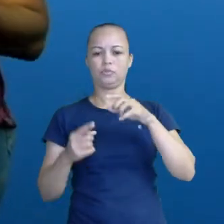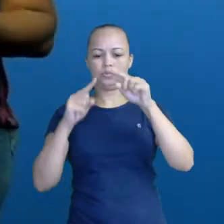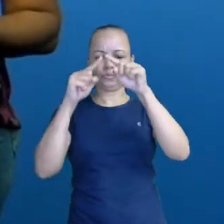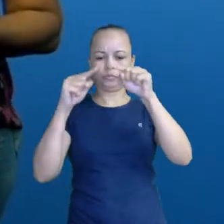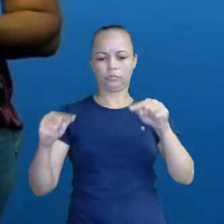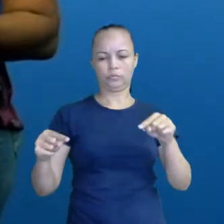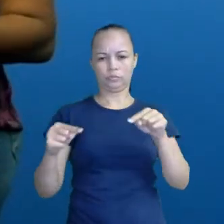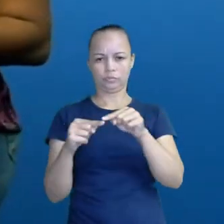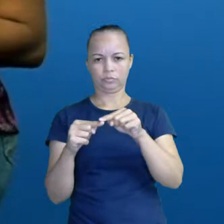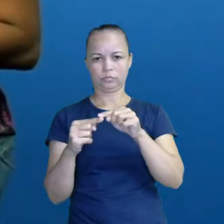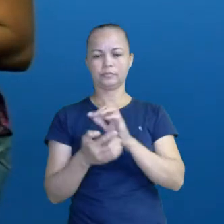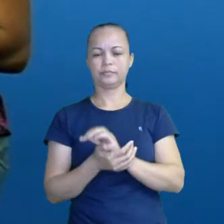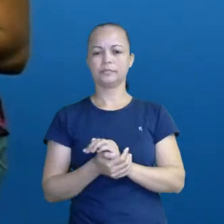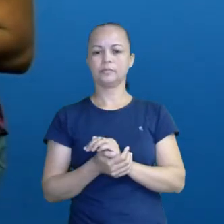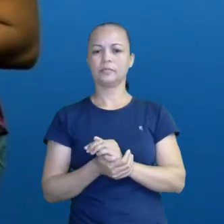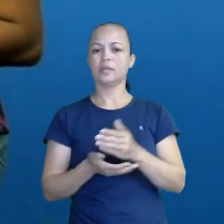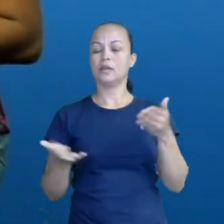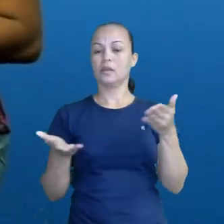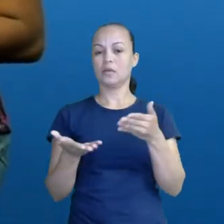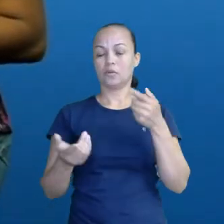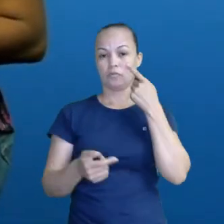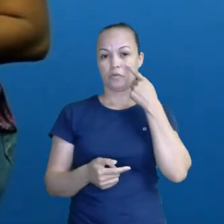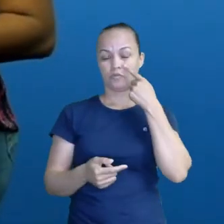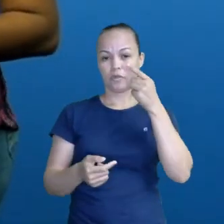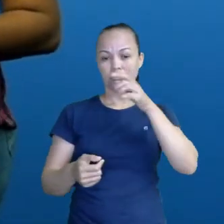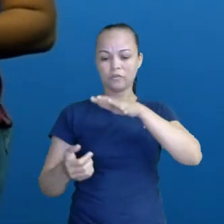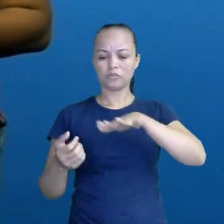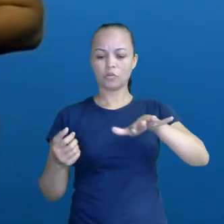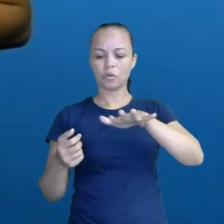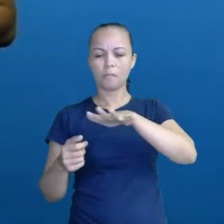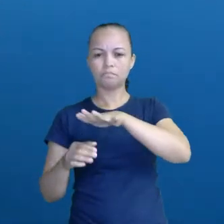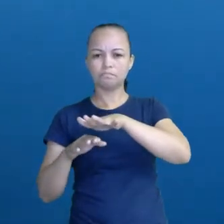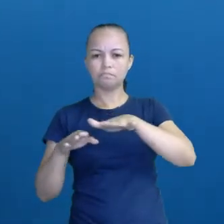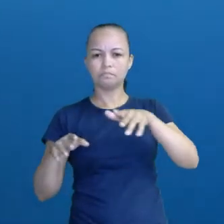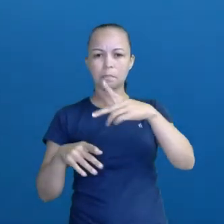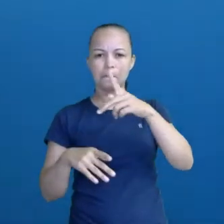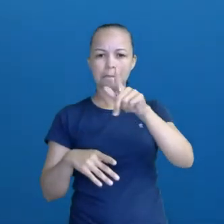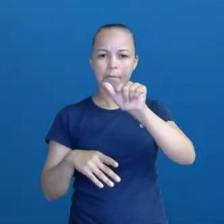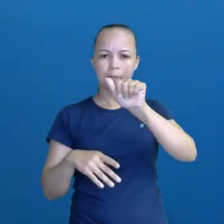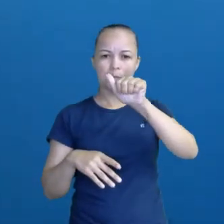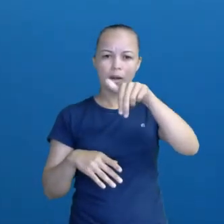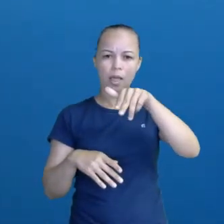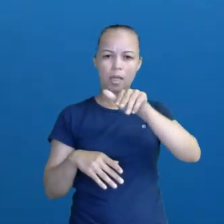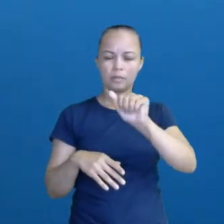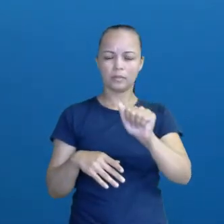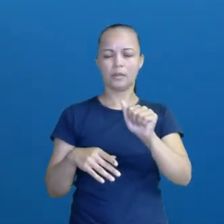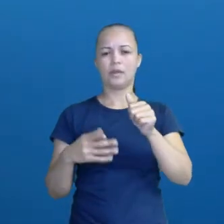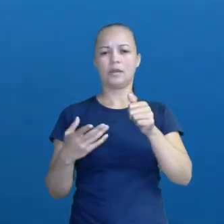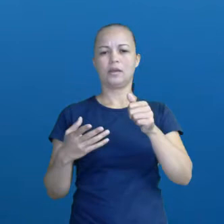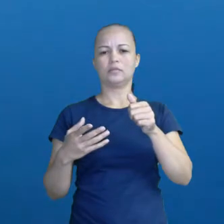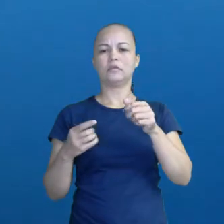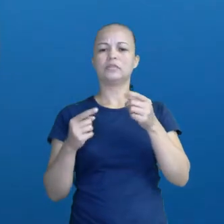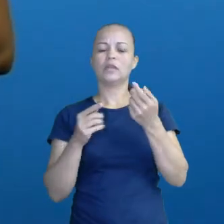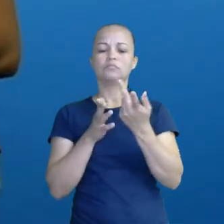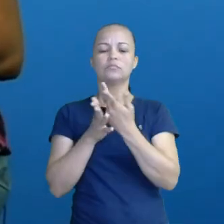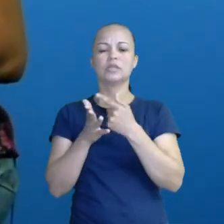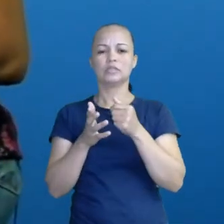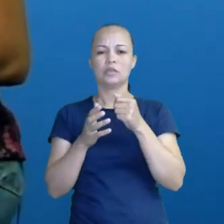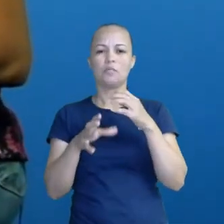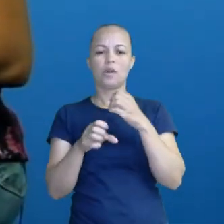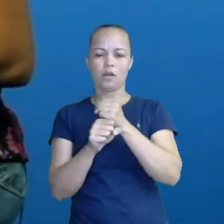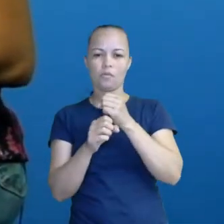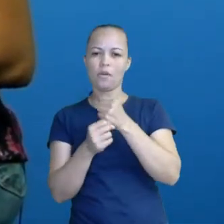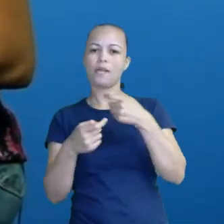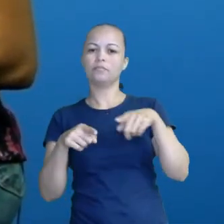aí agora a gente vai ver onde a figura plana onde vai ter outra fórmula Sinhá para nós calcularmos